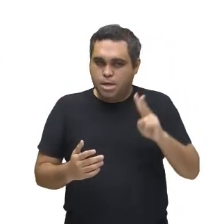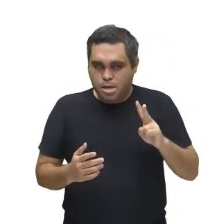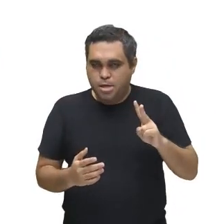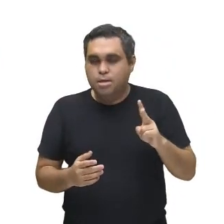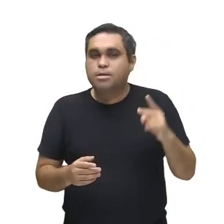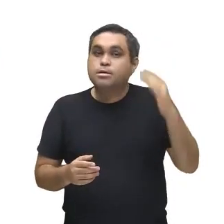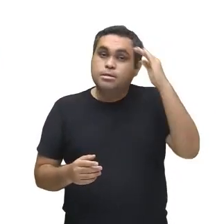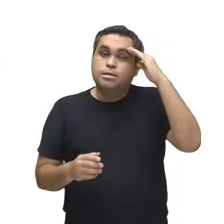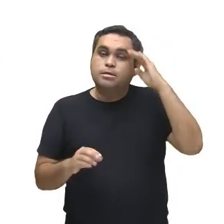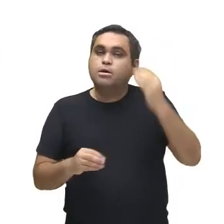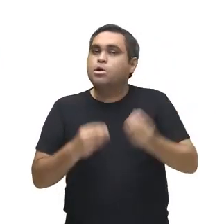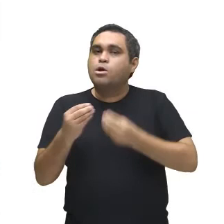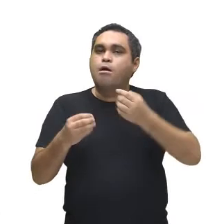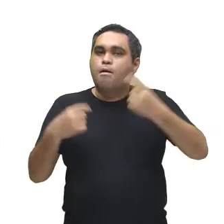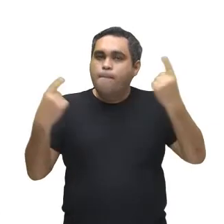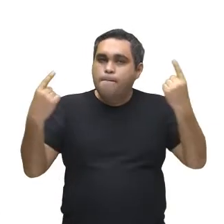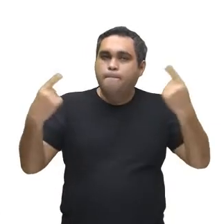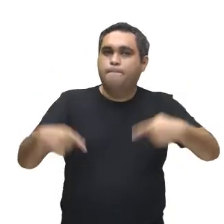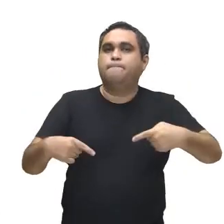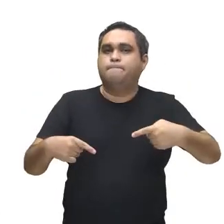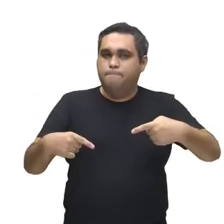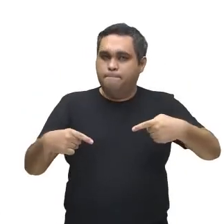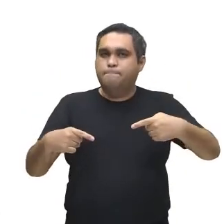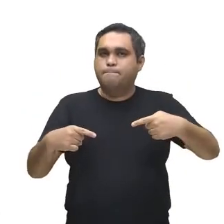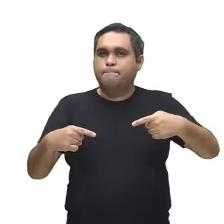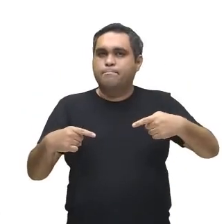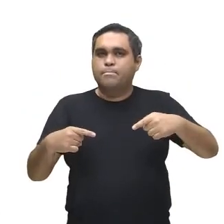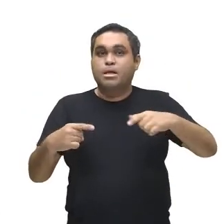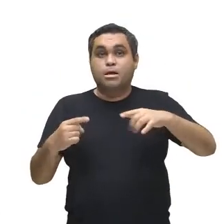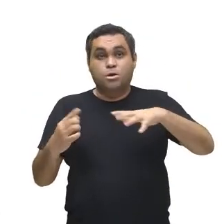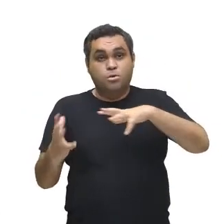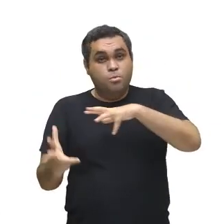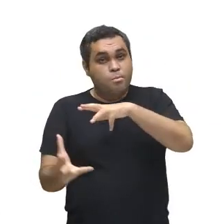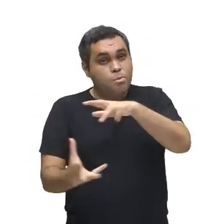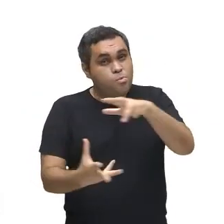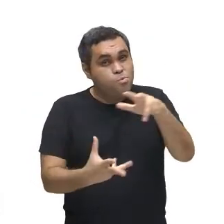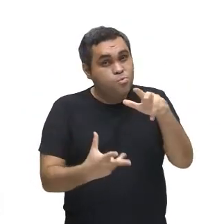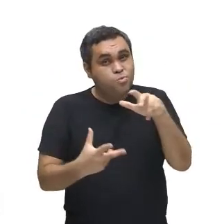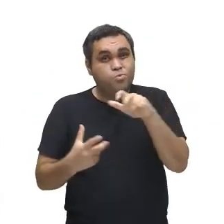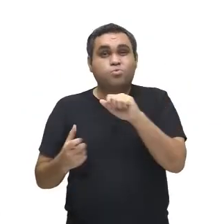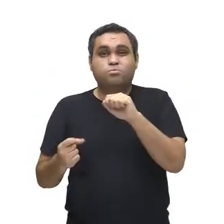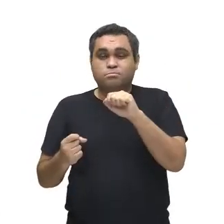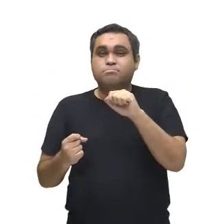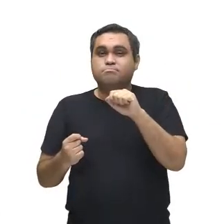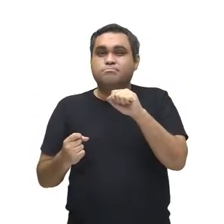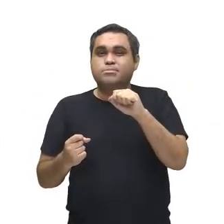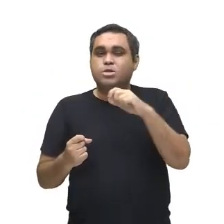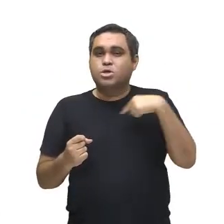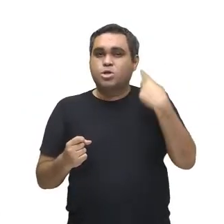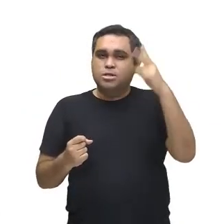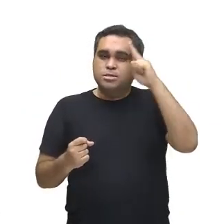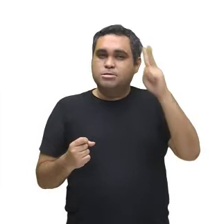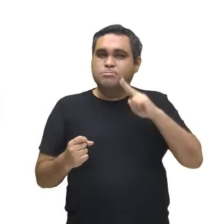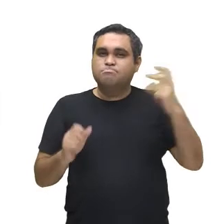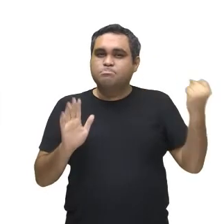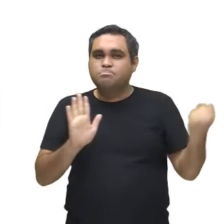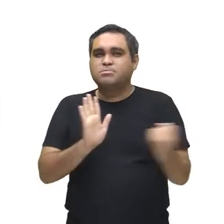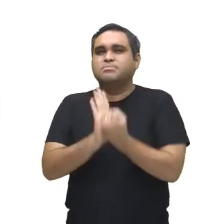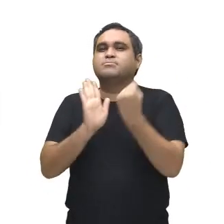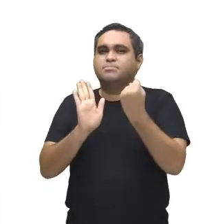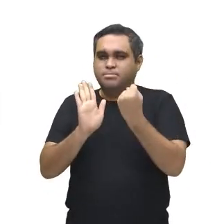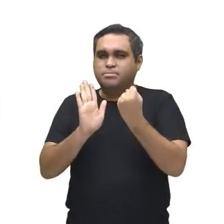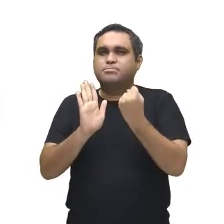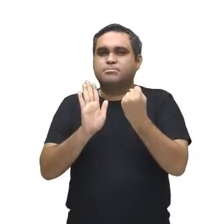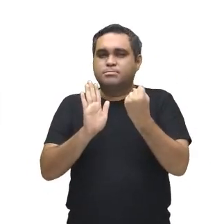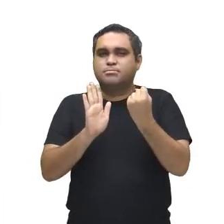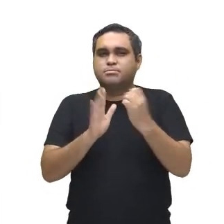que se deu esse conflito que influenciou muito a nossa história e pelo que a gente